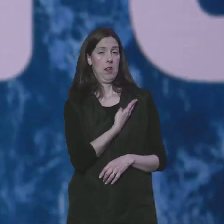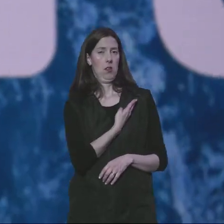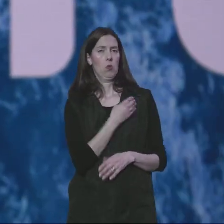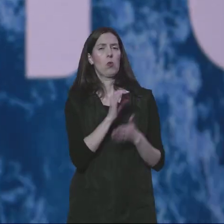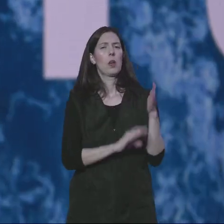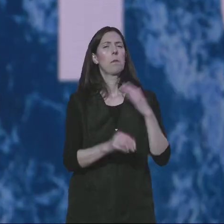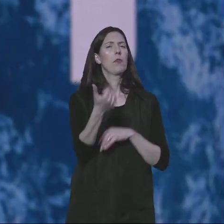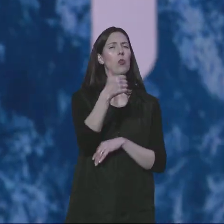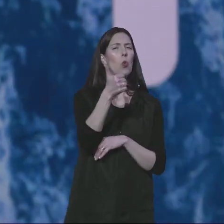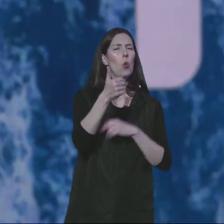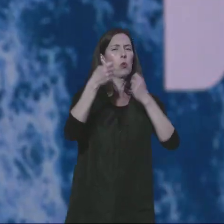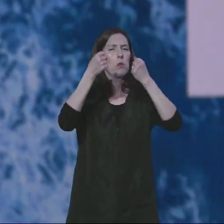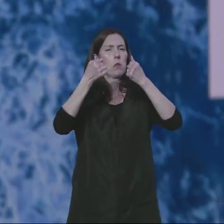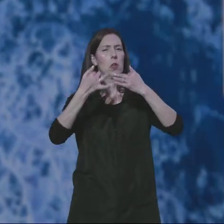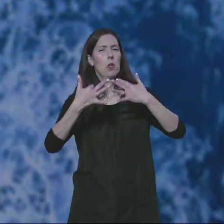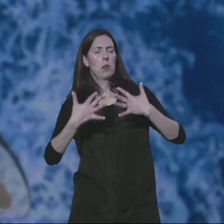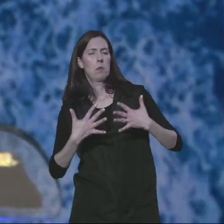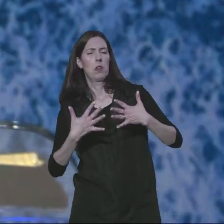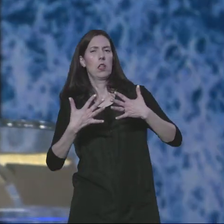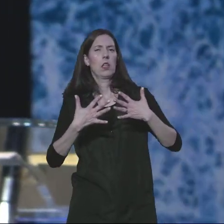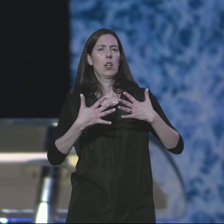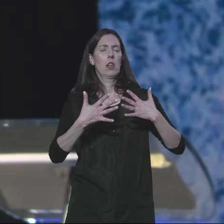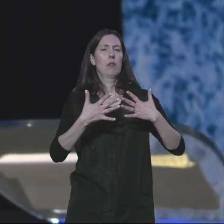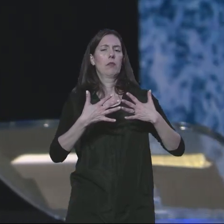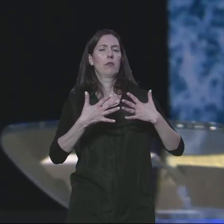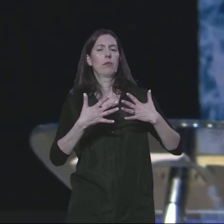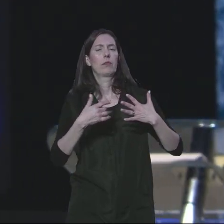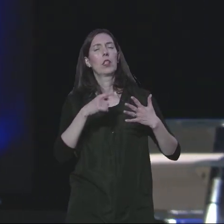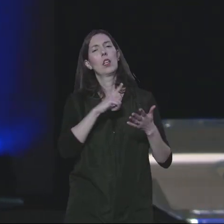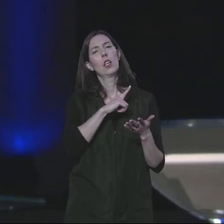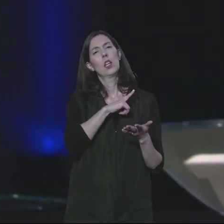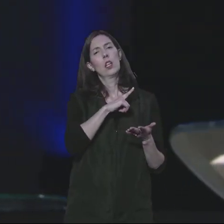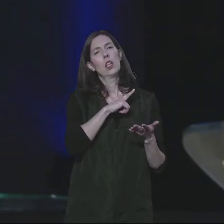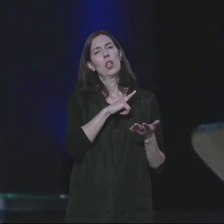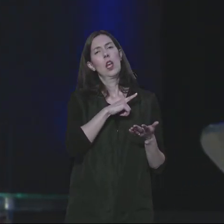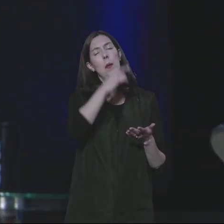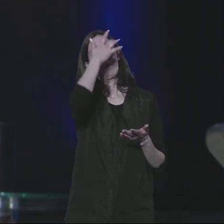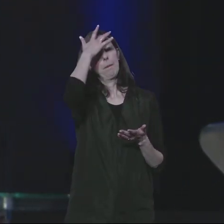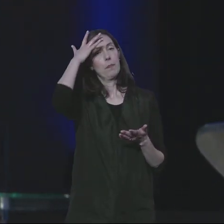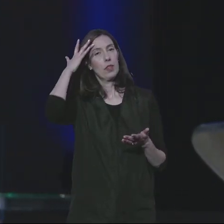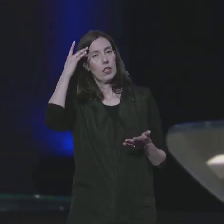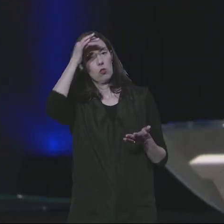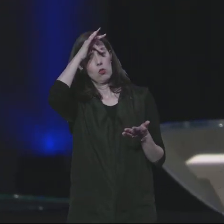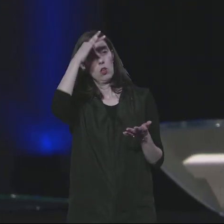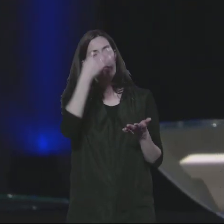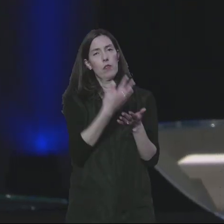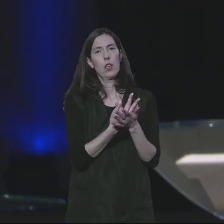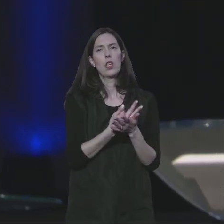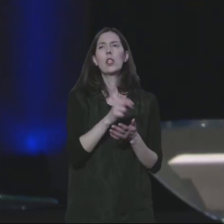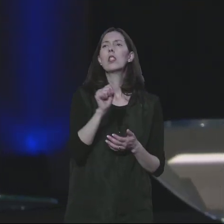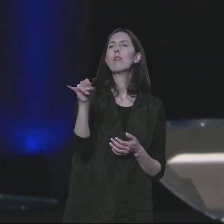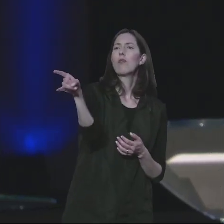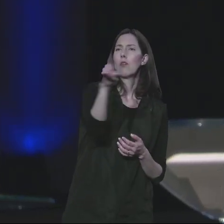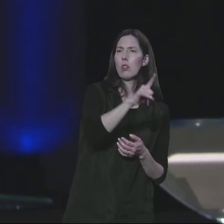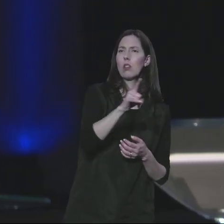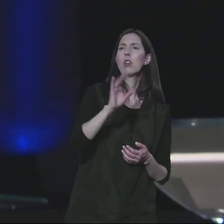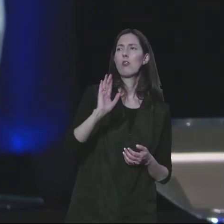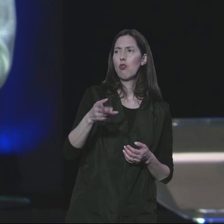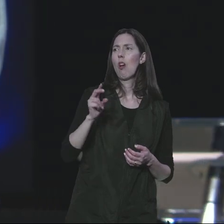a Bíblia faz aquela listagem que a gente conhece como os heróis da fé. Quem já leu Hebreus 11 aí? Deixa eu